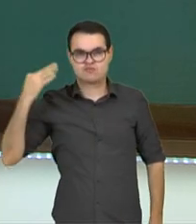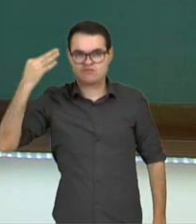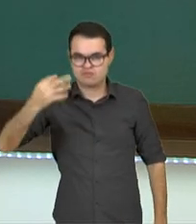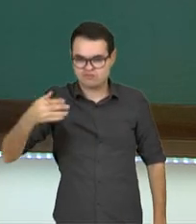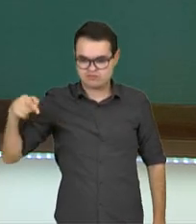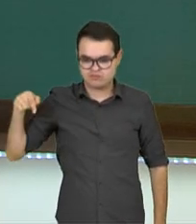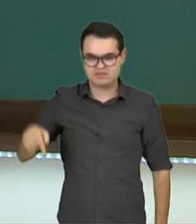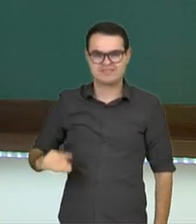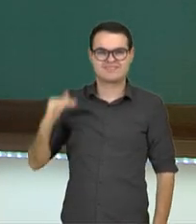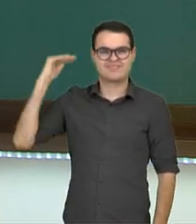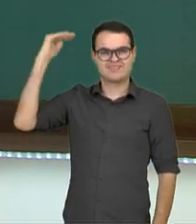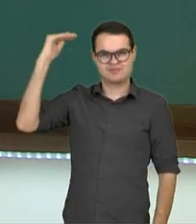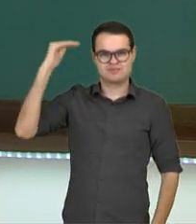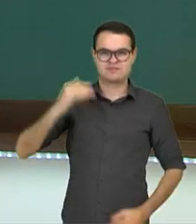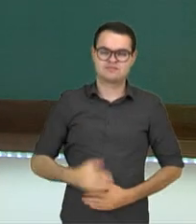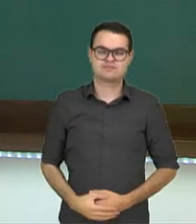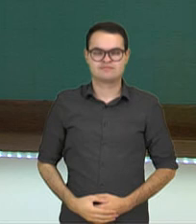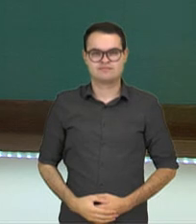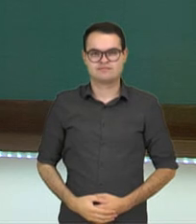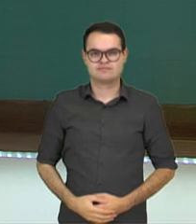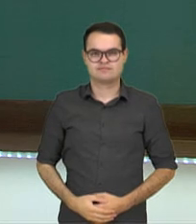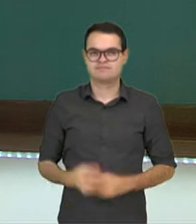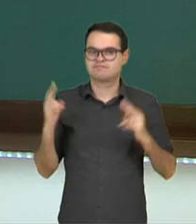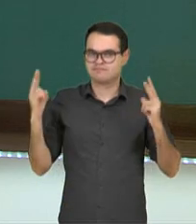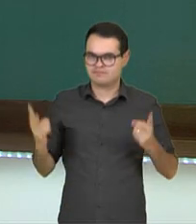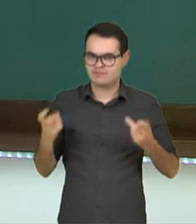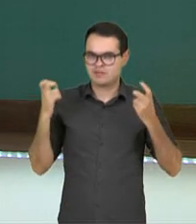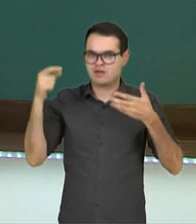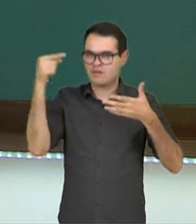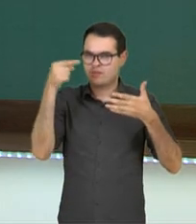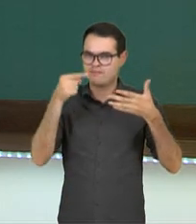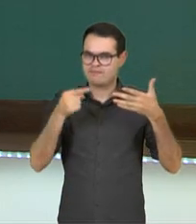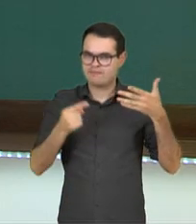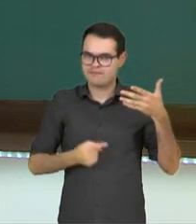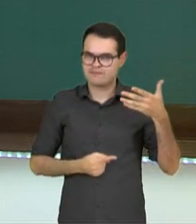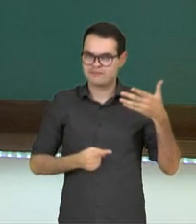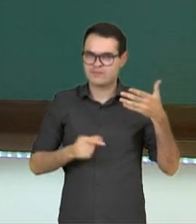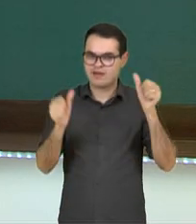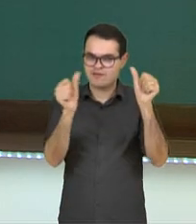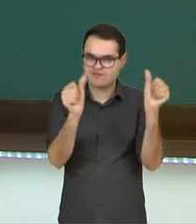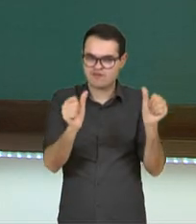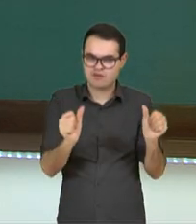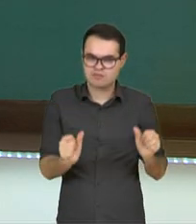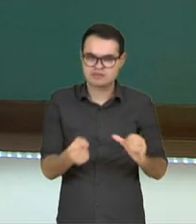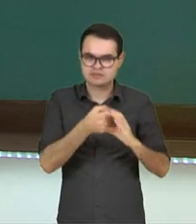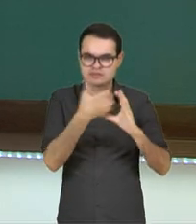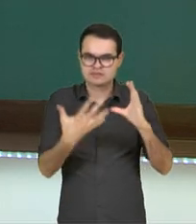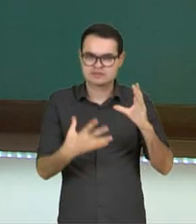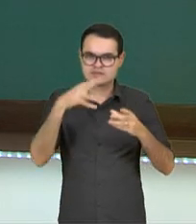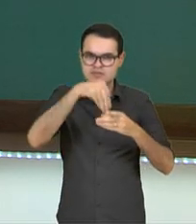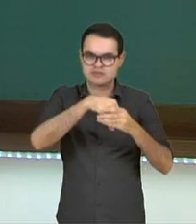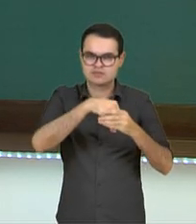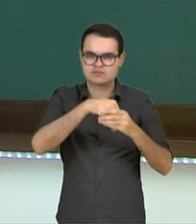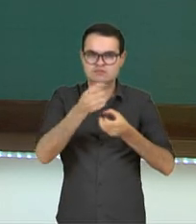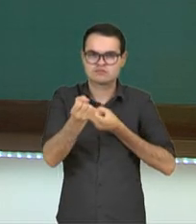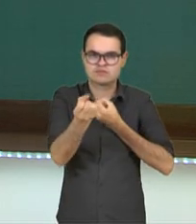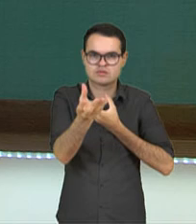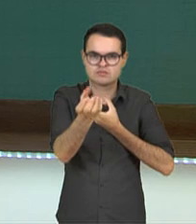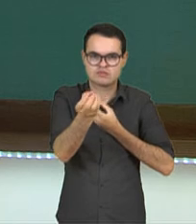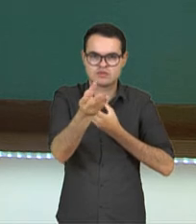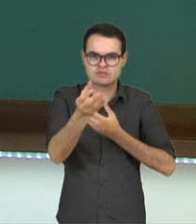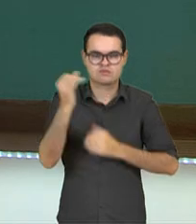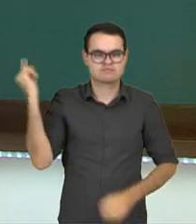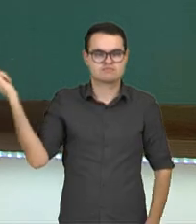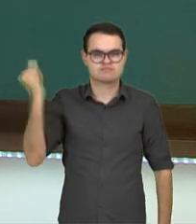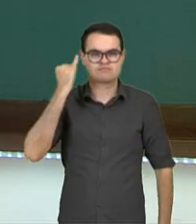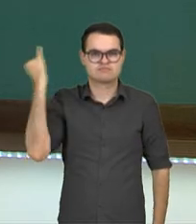adulto. Perceberam? Então, isso aqui são os elementos composicionais do tipo de texto que é o depoimento. Muito